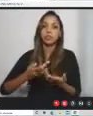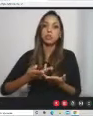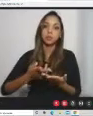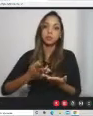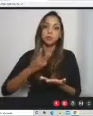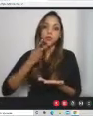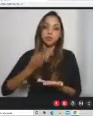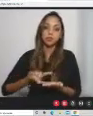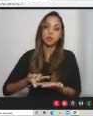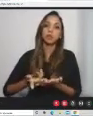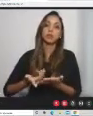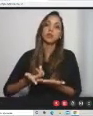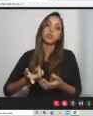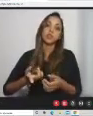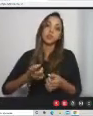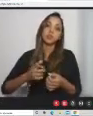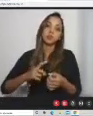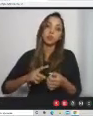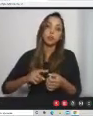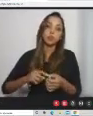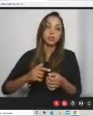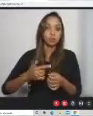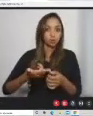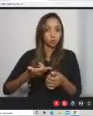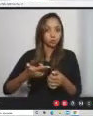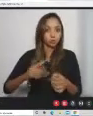os 18 vereadores, 12 são novos.